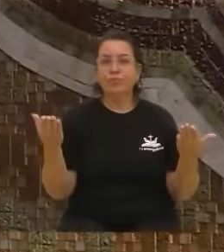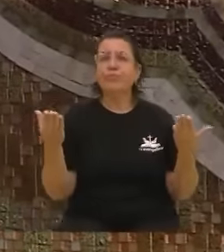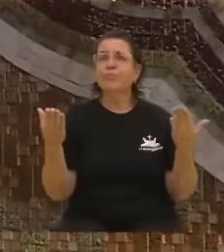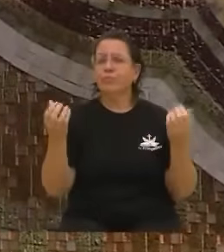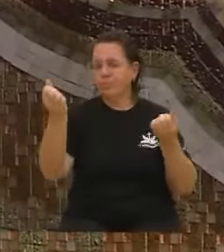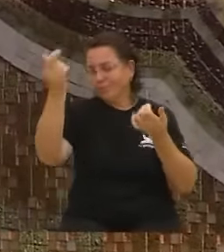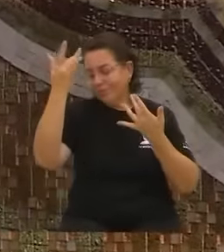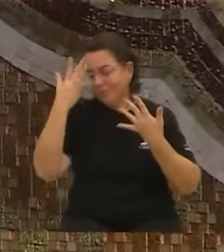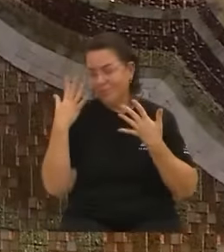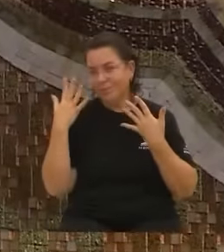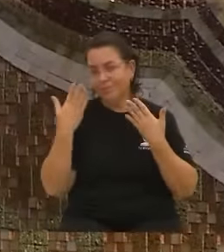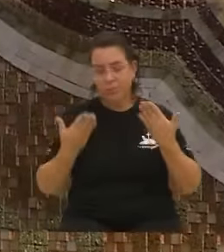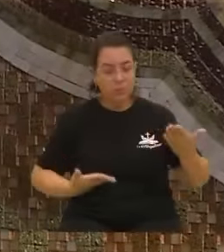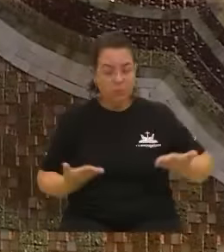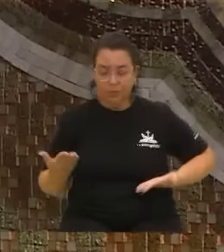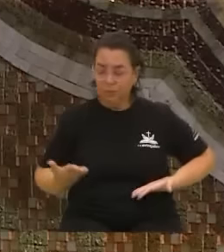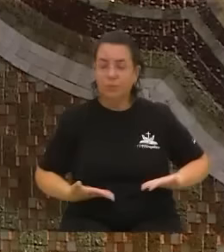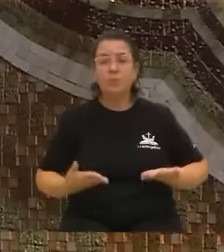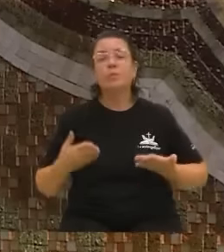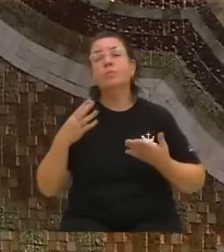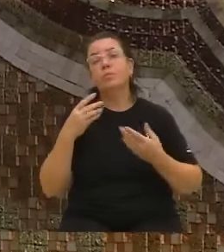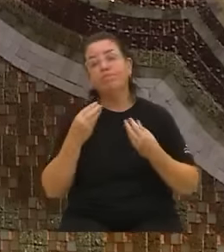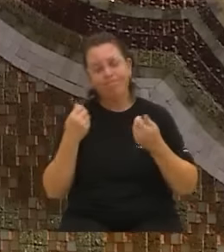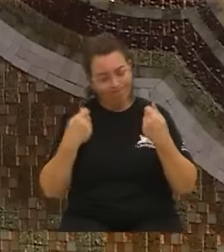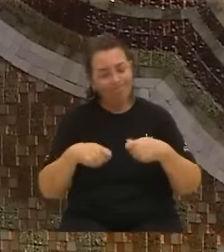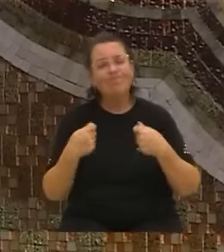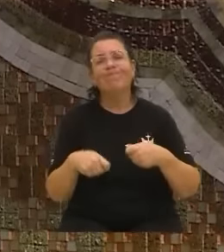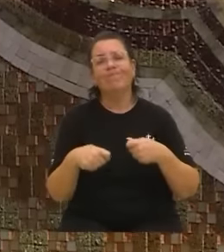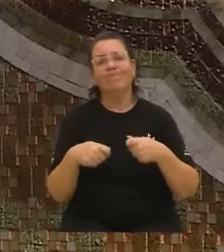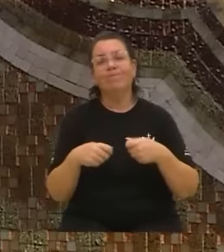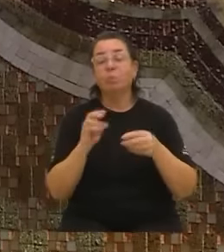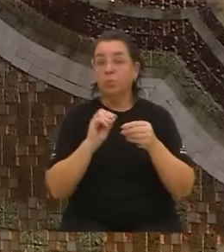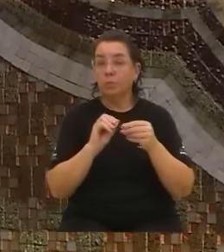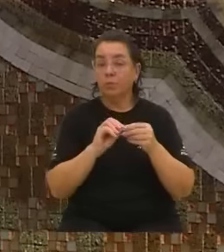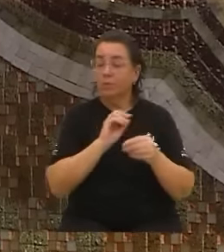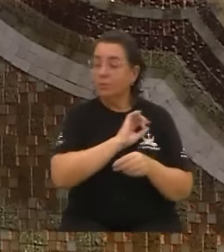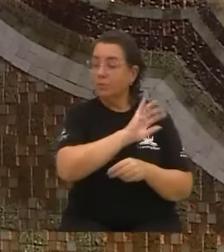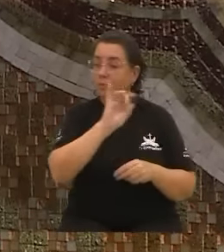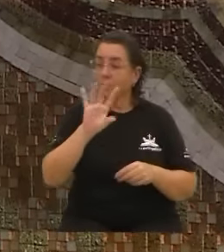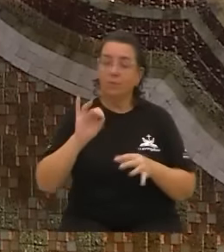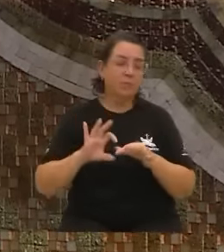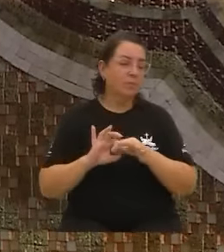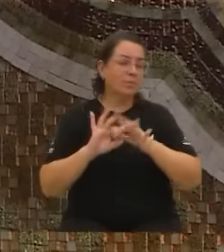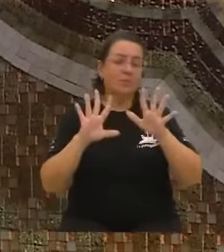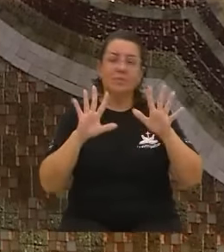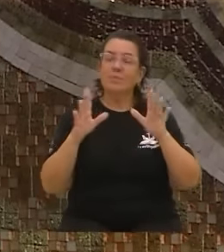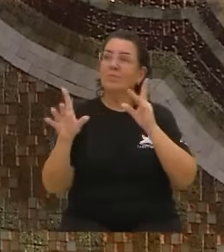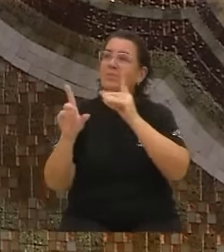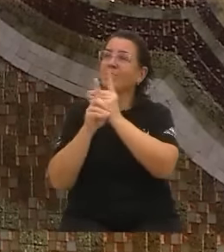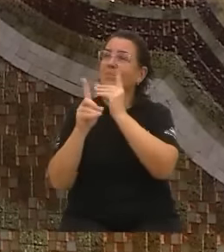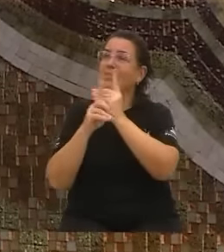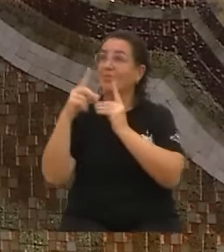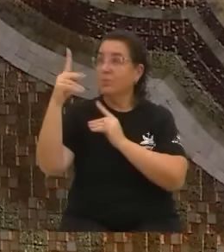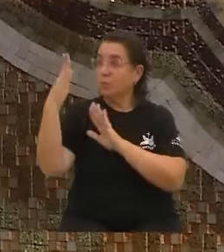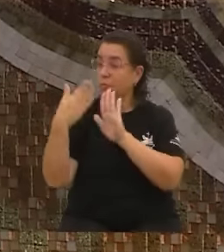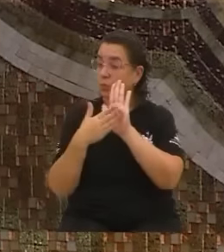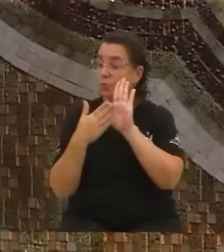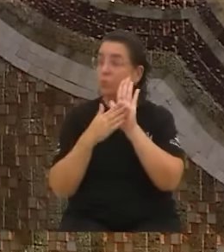a graça de vos servir como deve, fazei que corramos livremente ao encontro de vossas